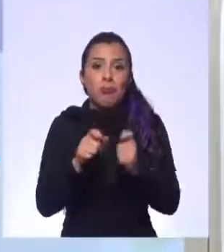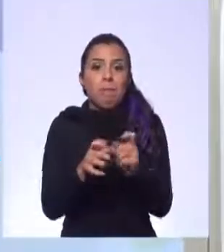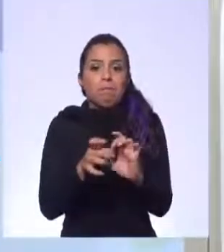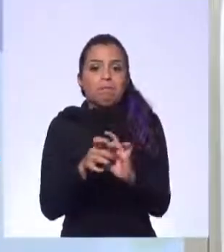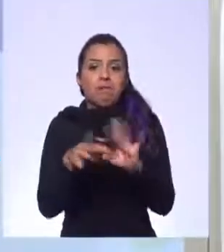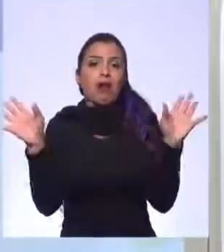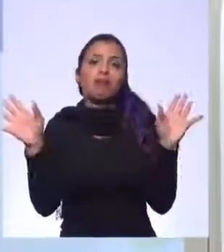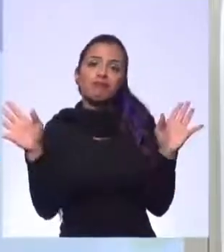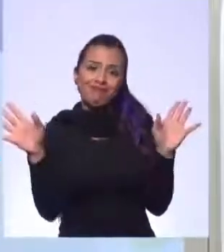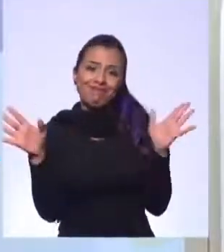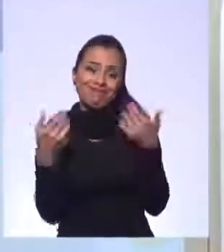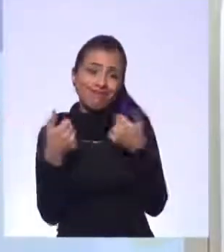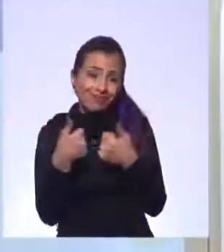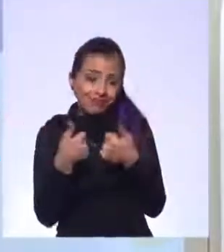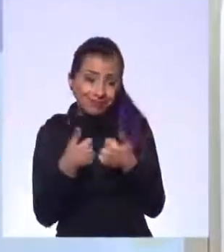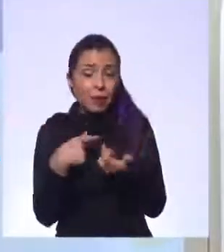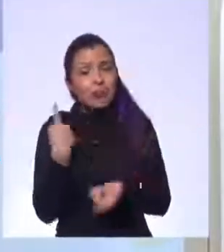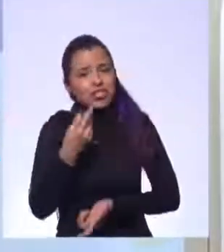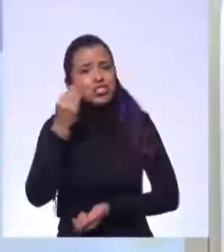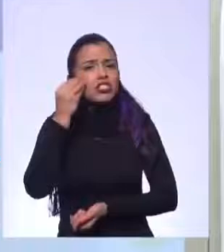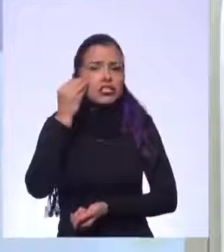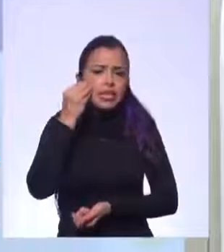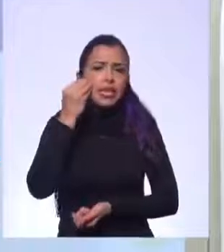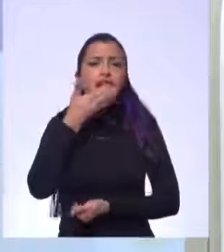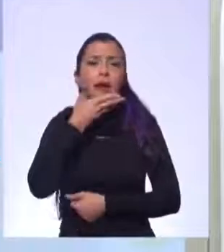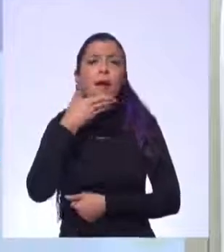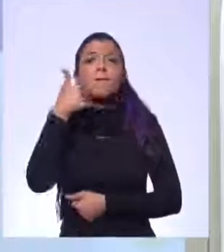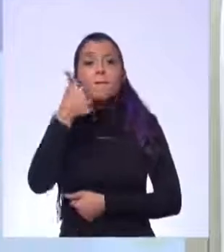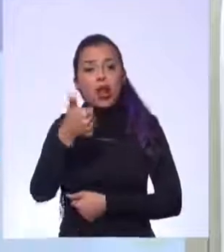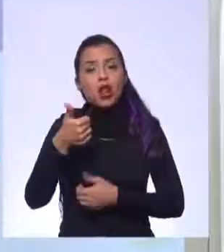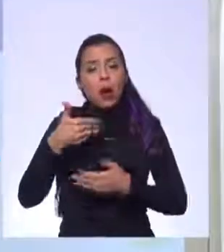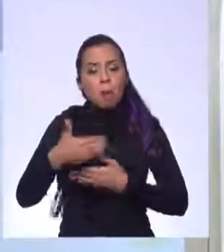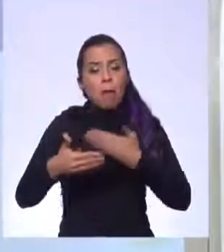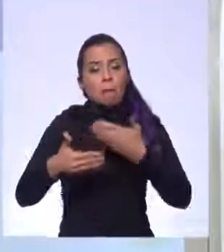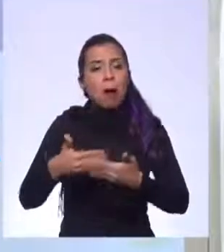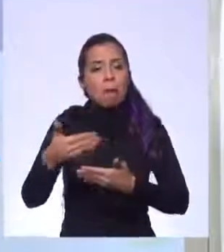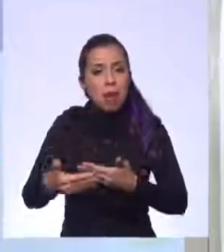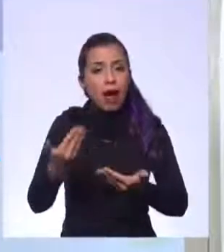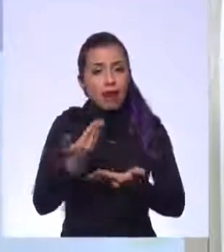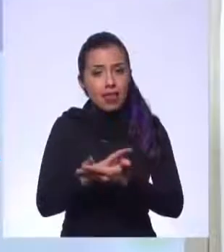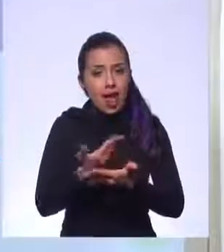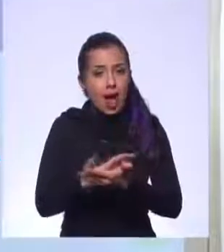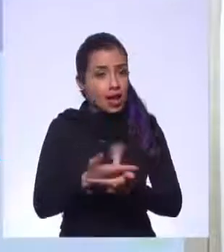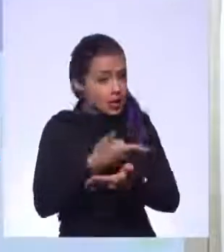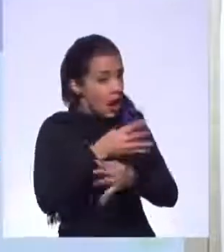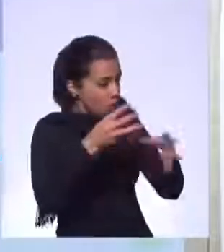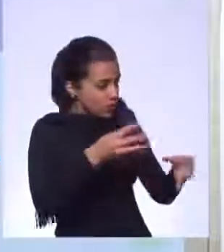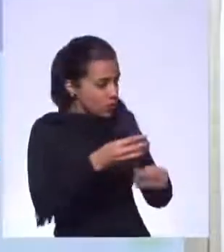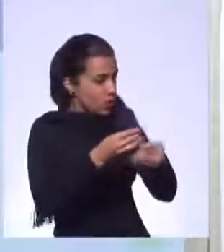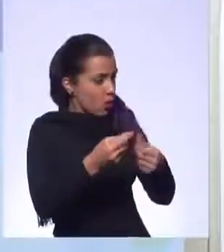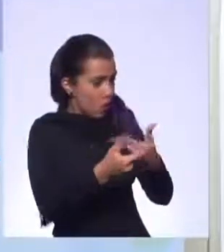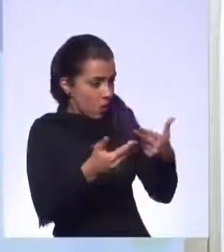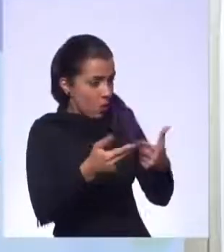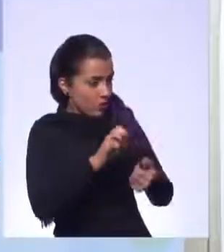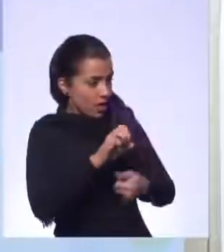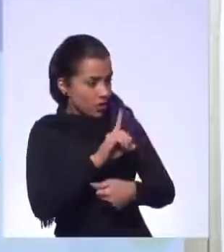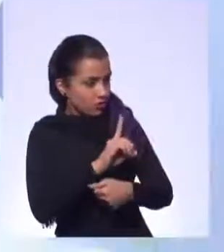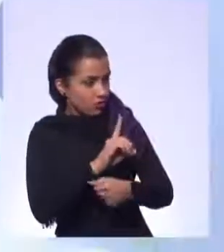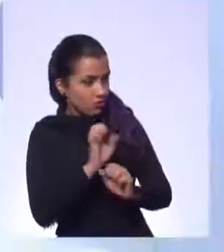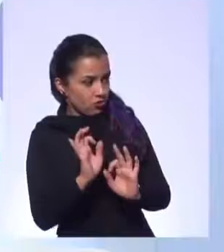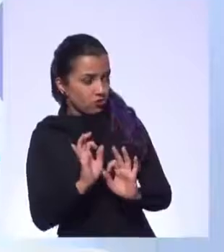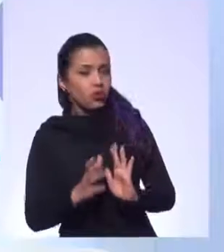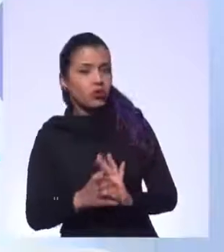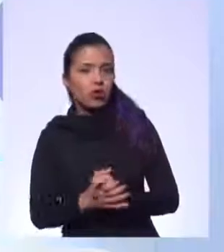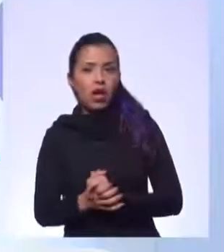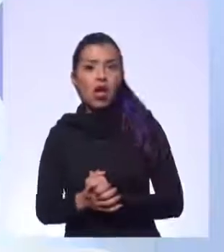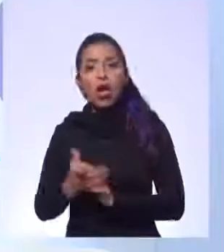certo? Mas a gente tenta aí sempre melhorar o andamento da aula. Você quer acrescentar mais alguma coisa, Ed? Acho